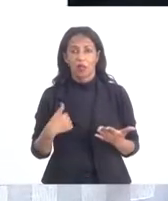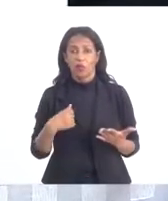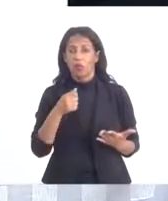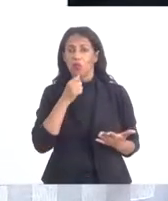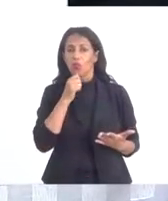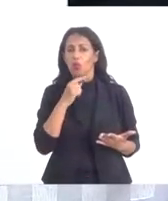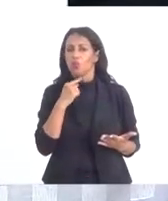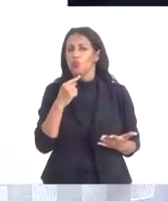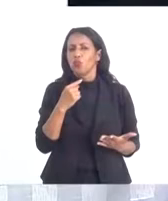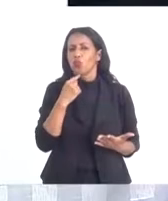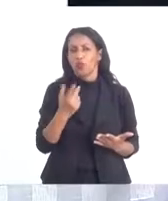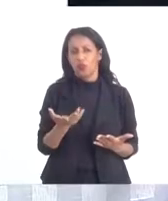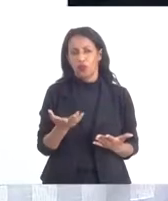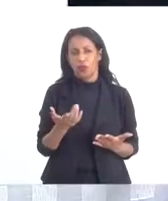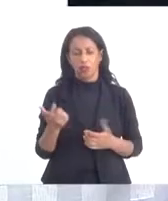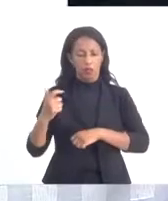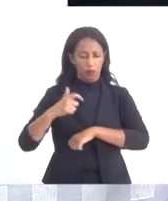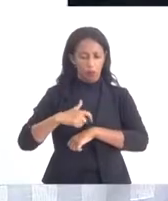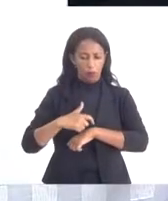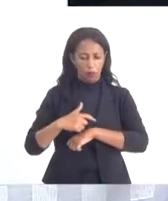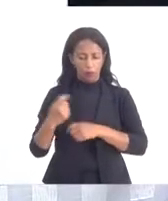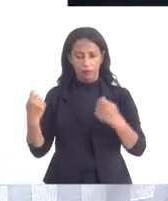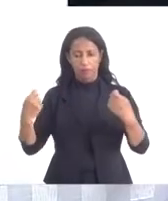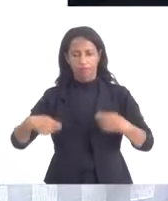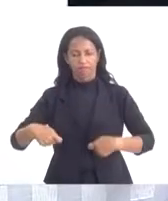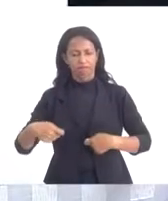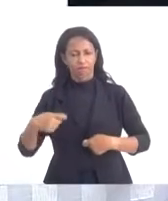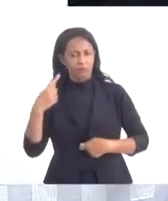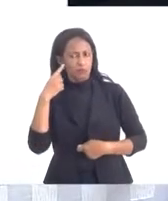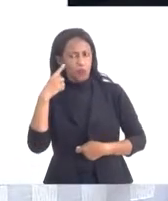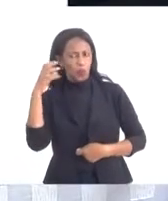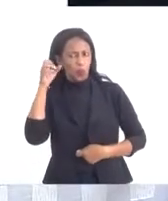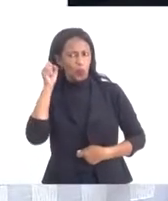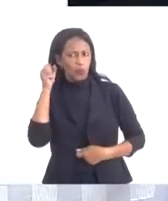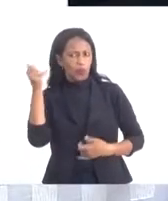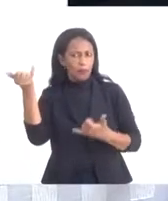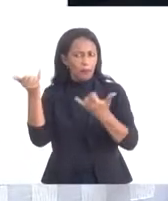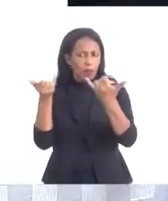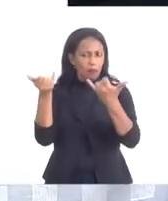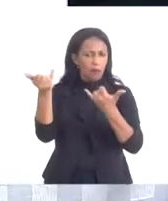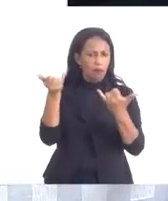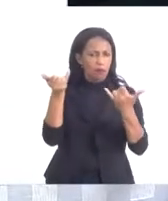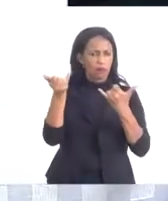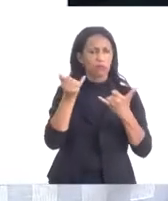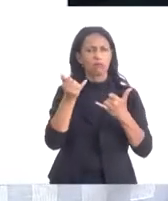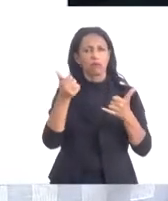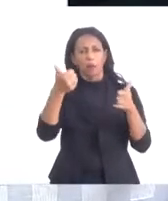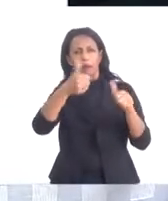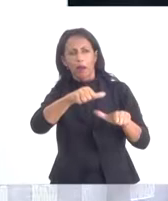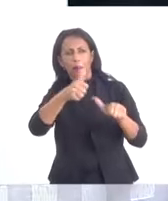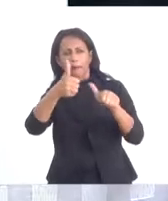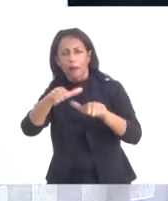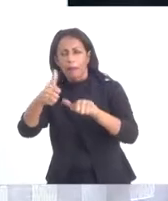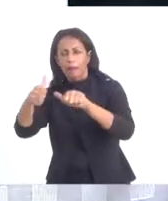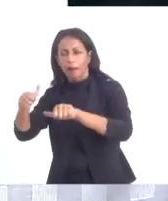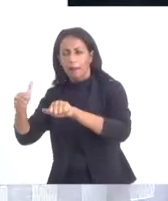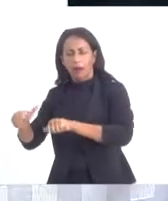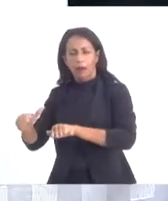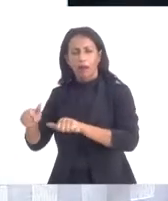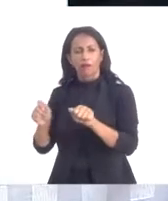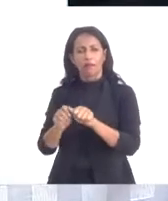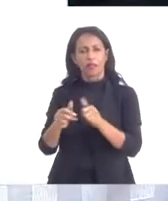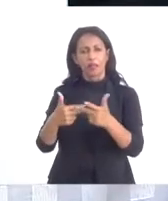que esse é o momento que a gente precisa ouvir para que a gente possa fazer a coisa